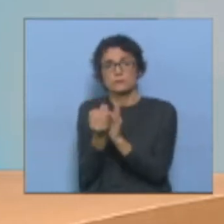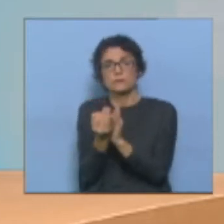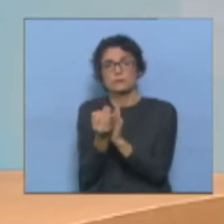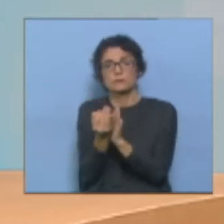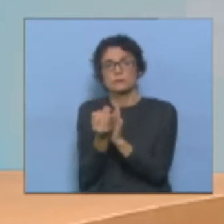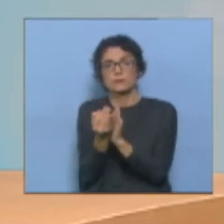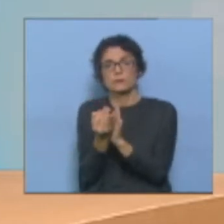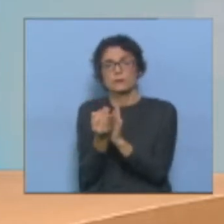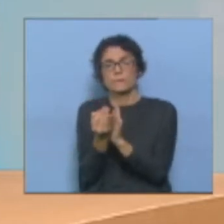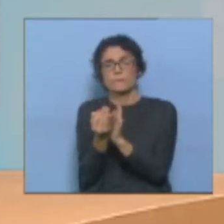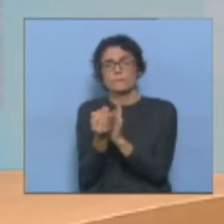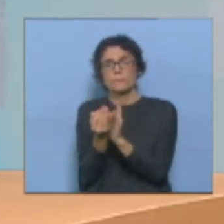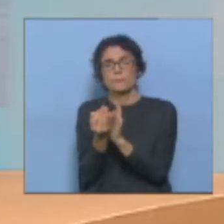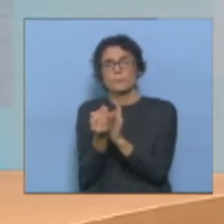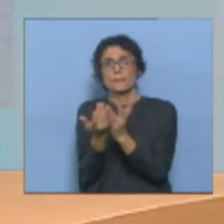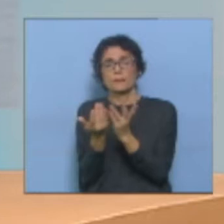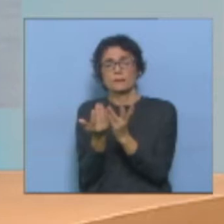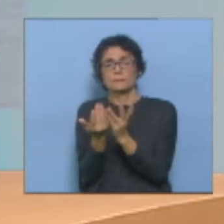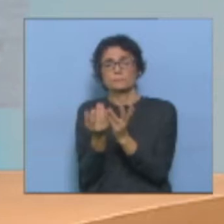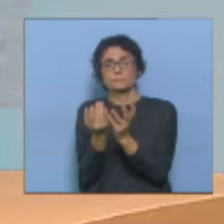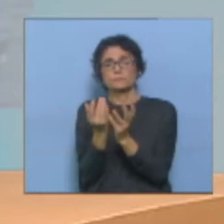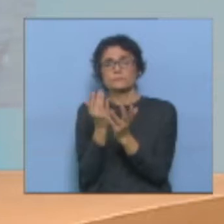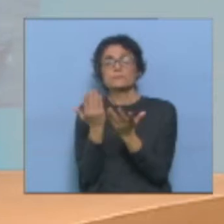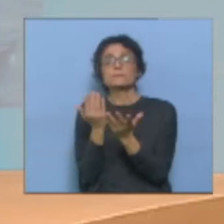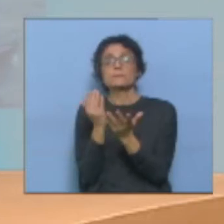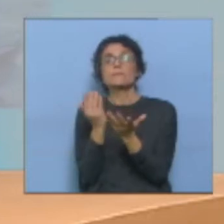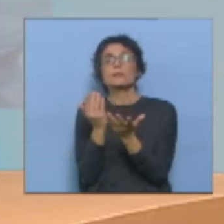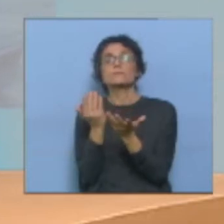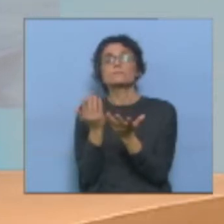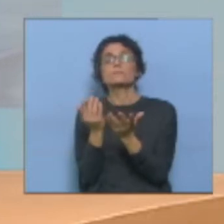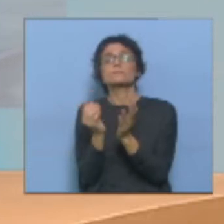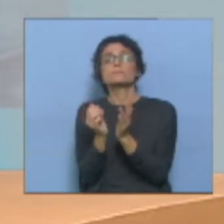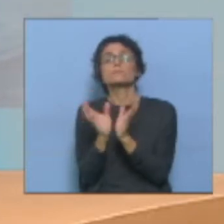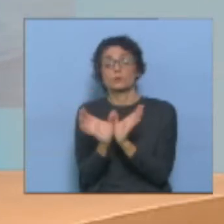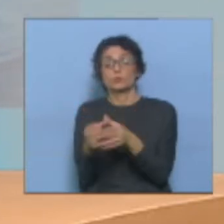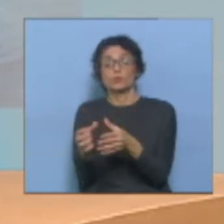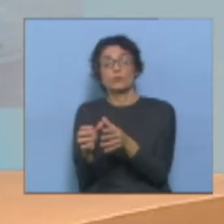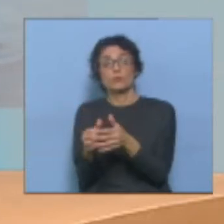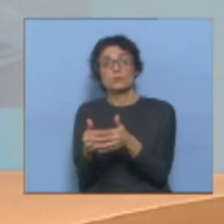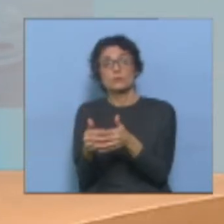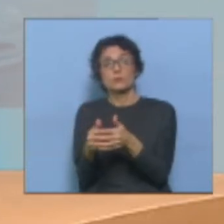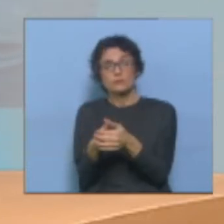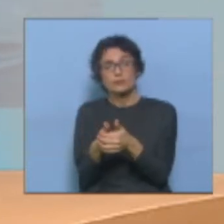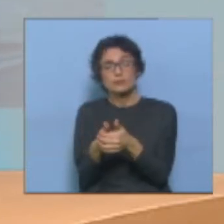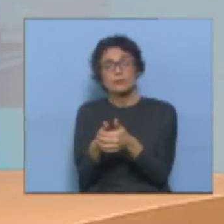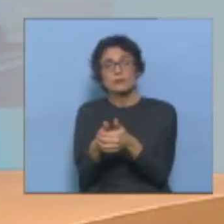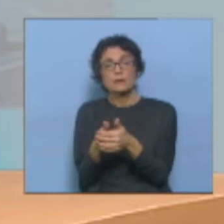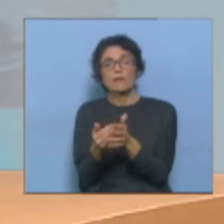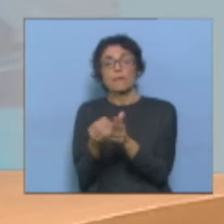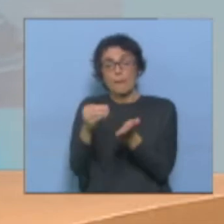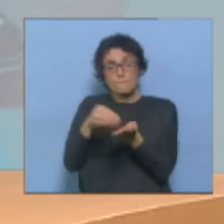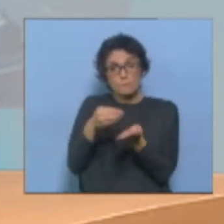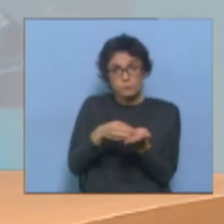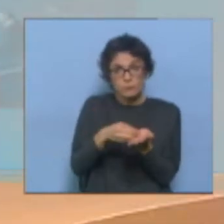como nos votos, naquilo que nós designamos os conselhos evangélicos, na pobreza, castidade e obediência. Traduz-se